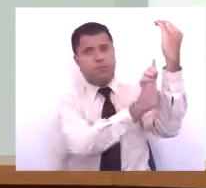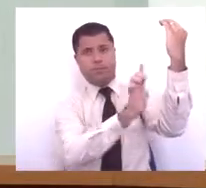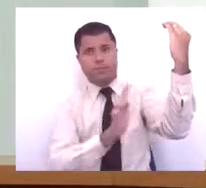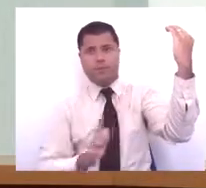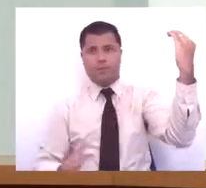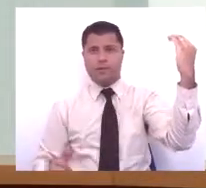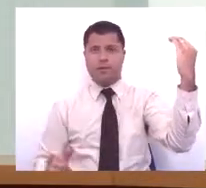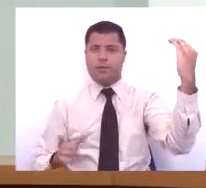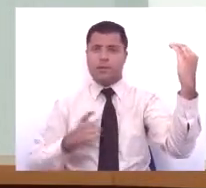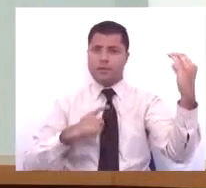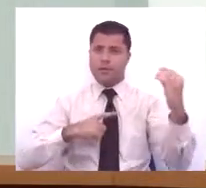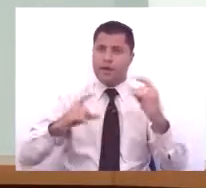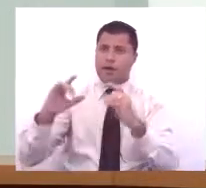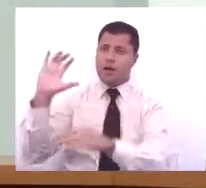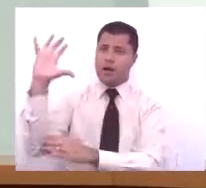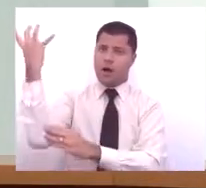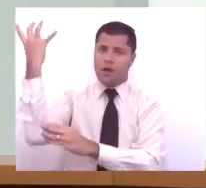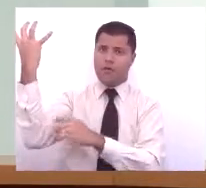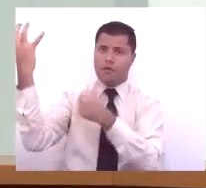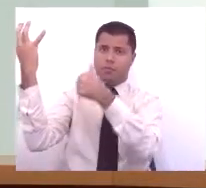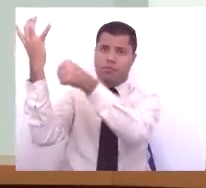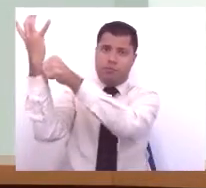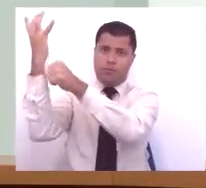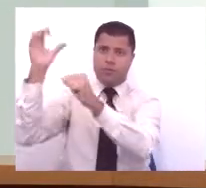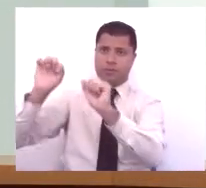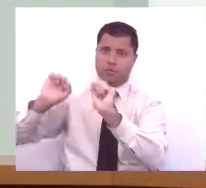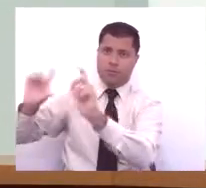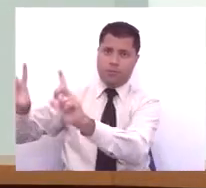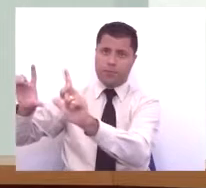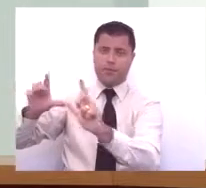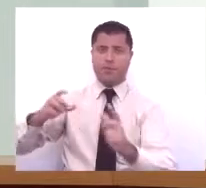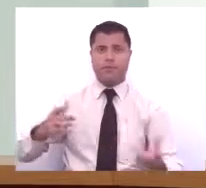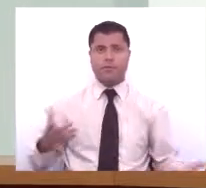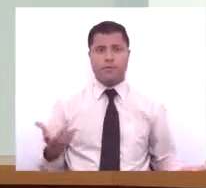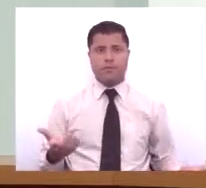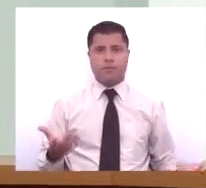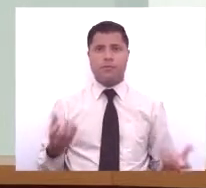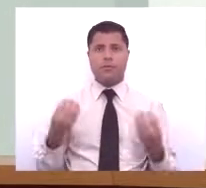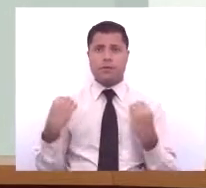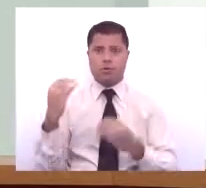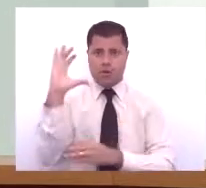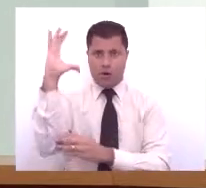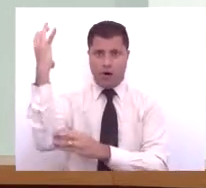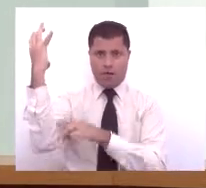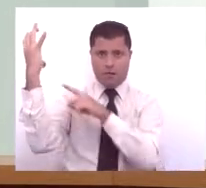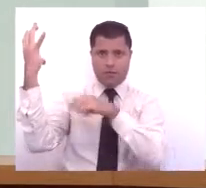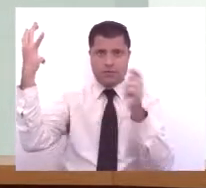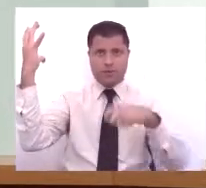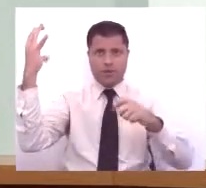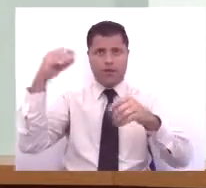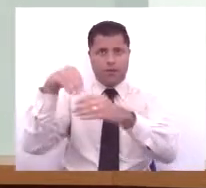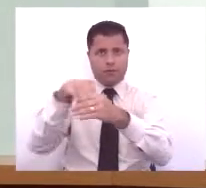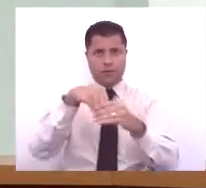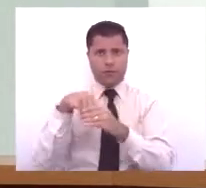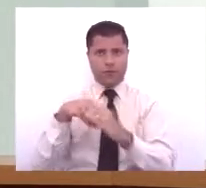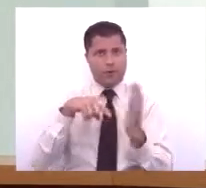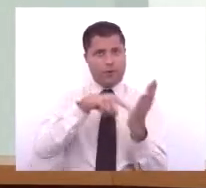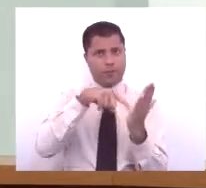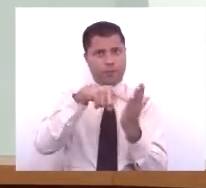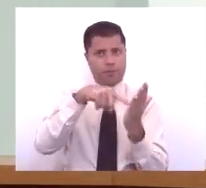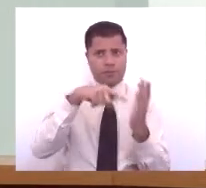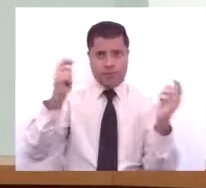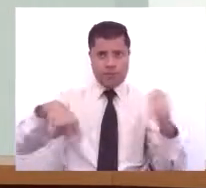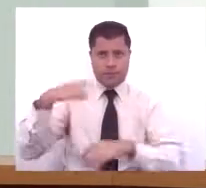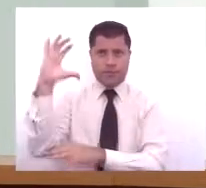com propaganda em árvore. Senhores, a árvore não vota. Placa de sinalização